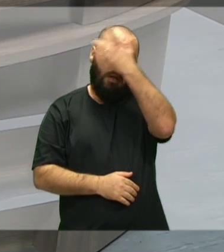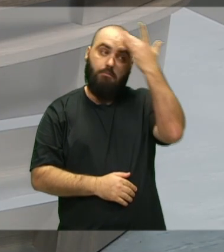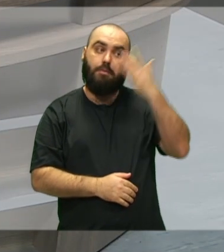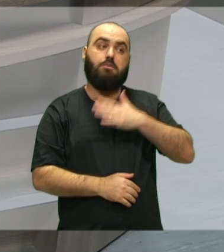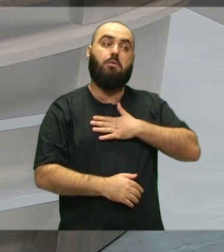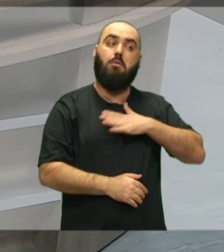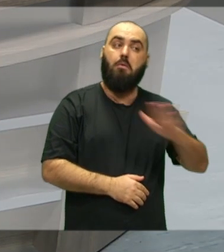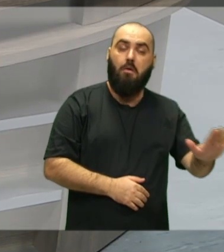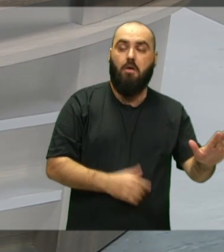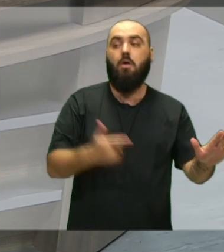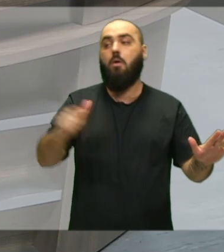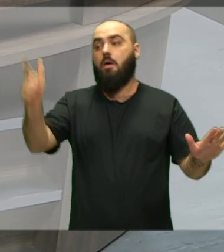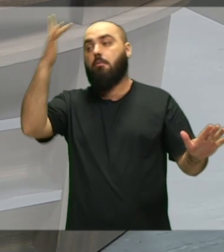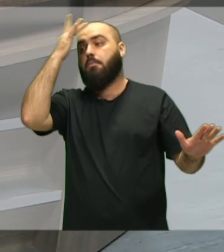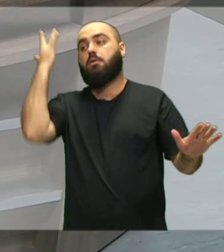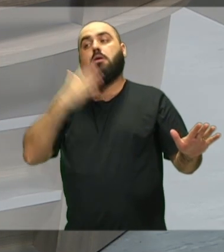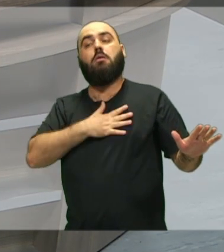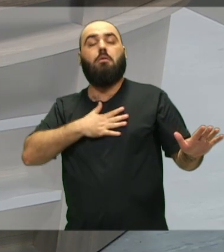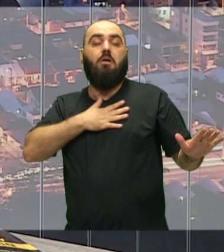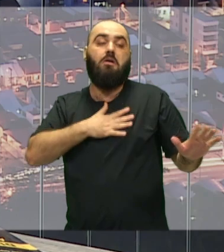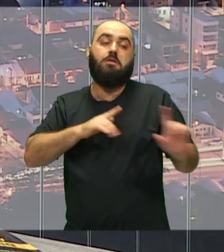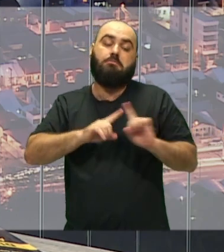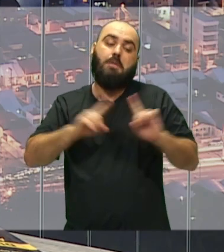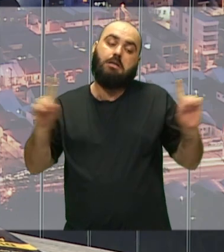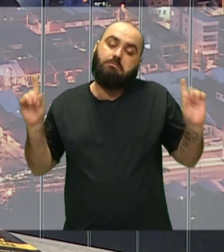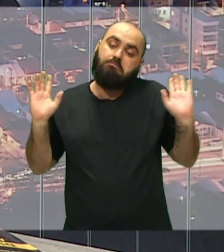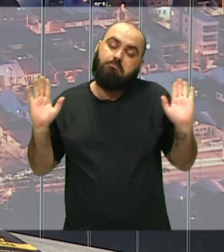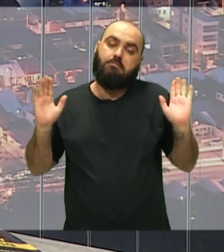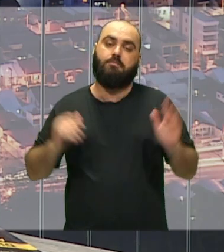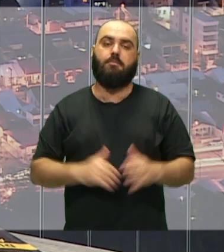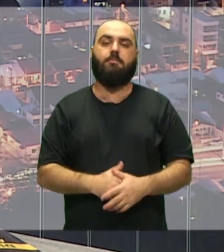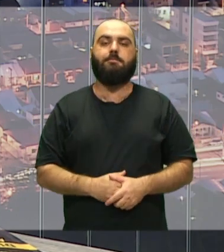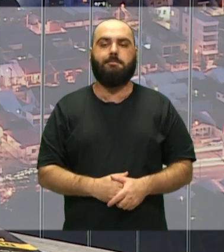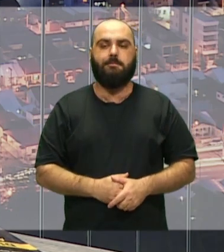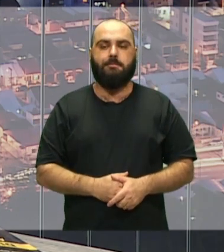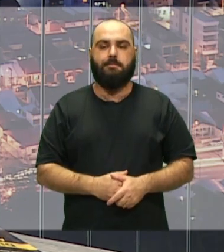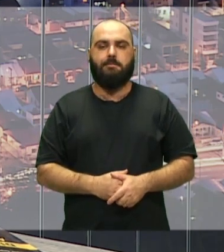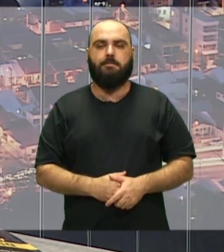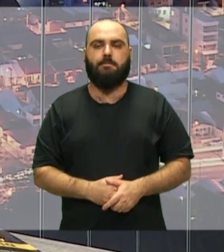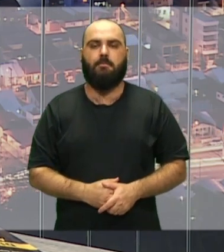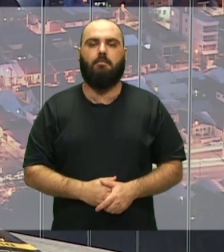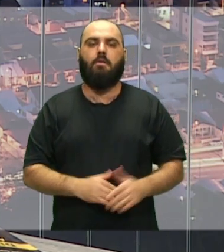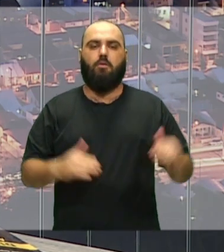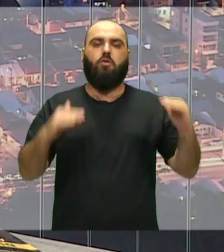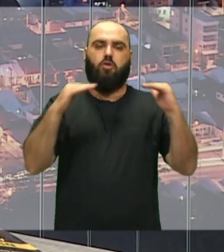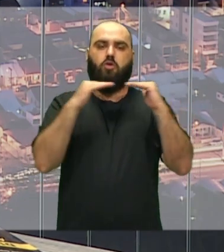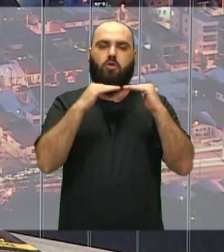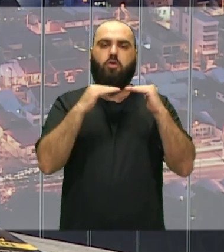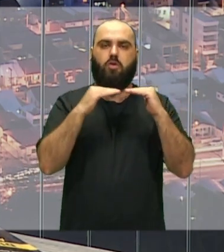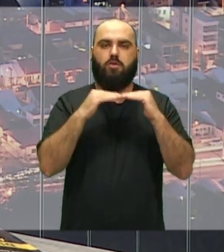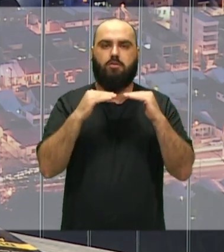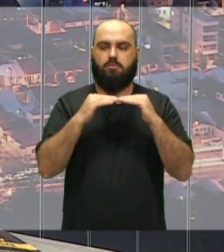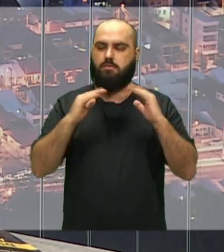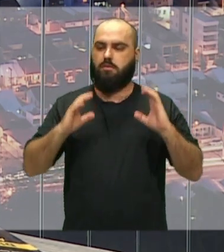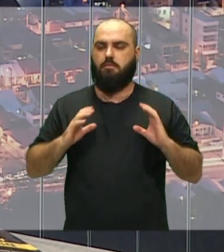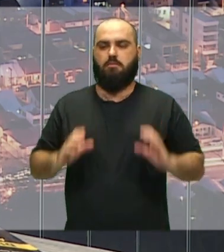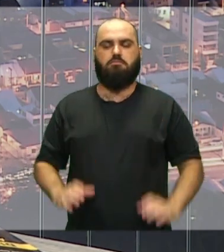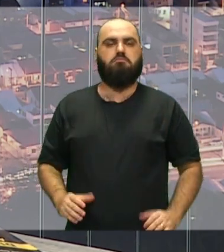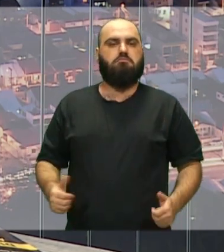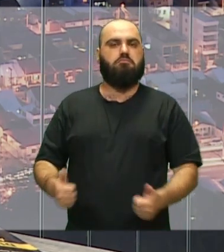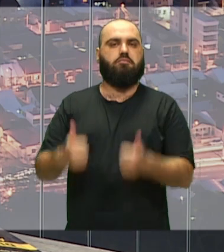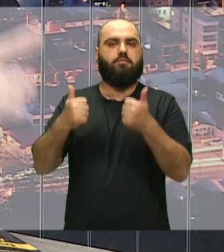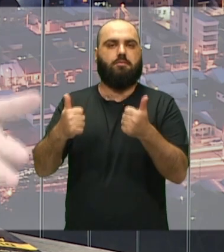avanço. Tá? Mas assim, eu concordo contigo na questão do cidadão comum, aquele que